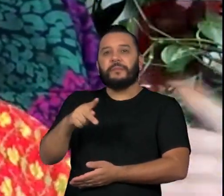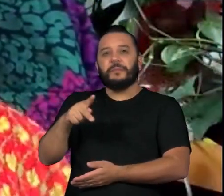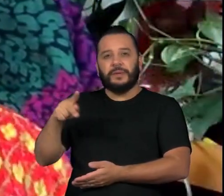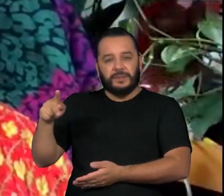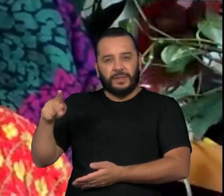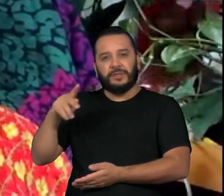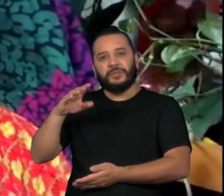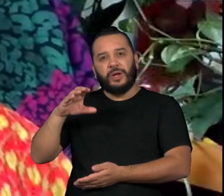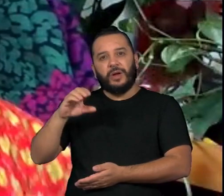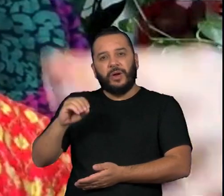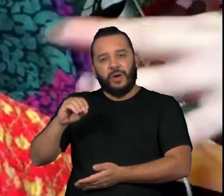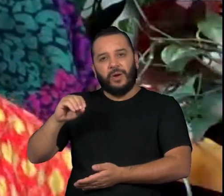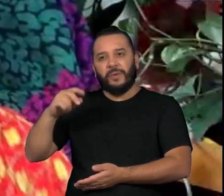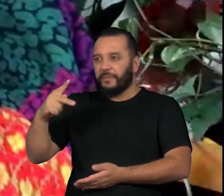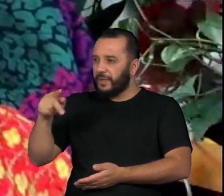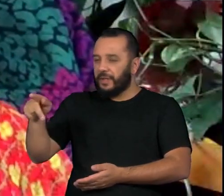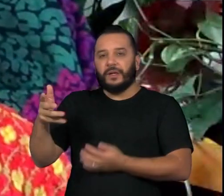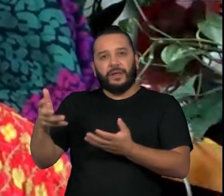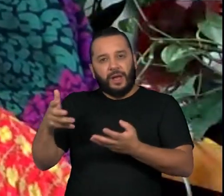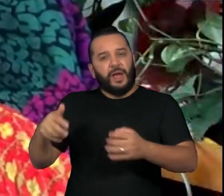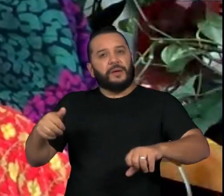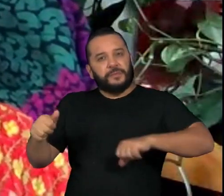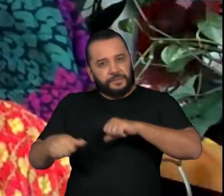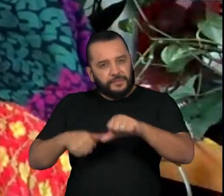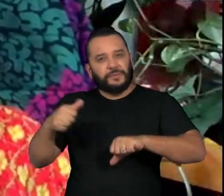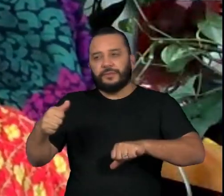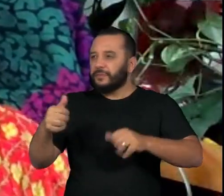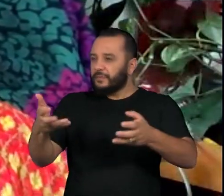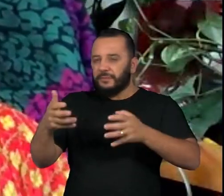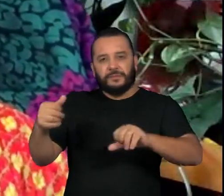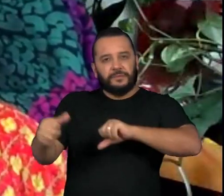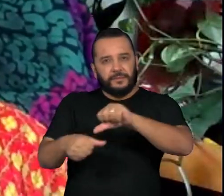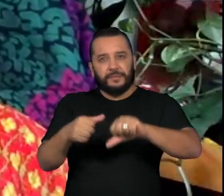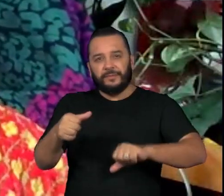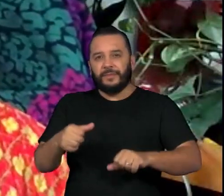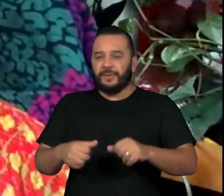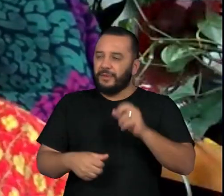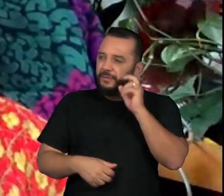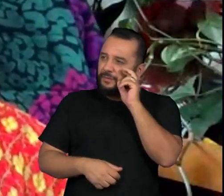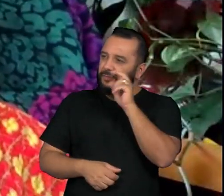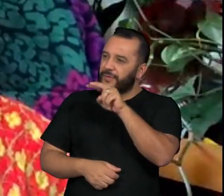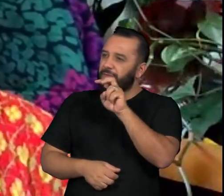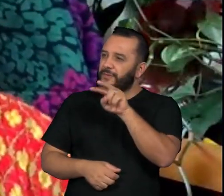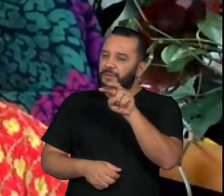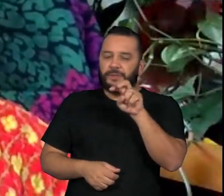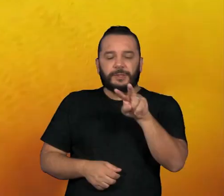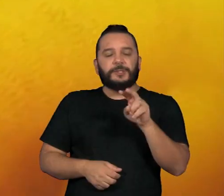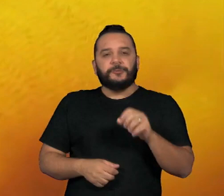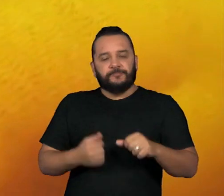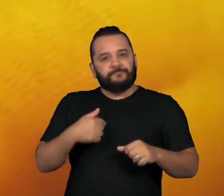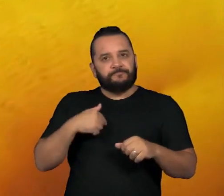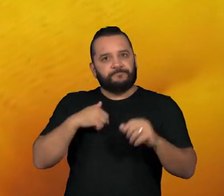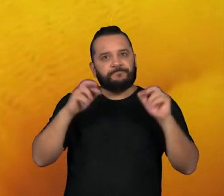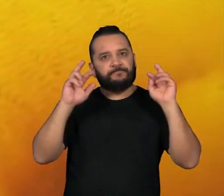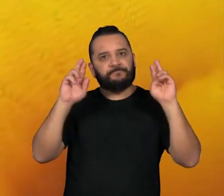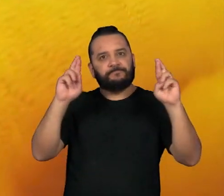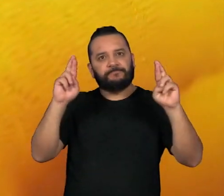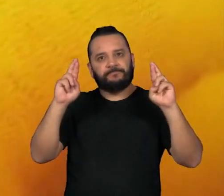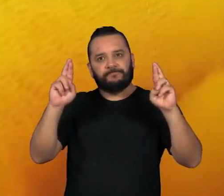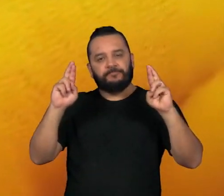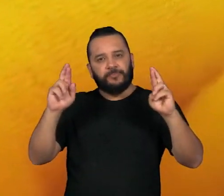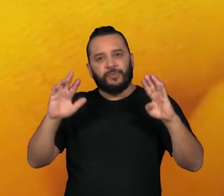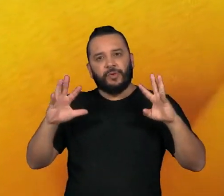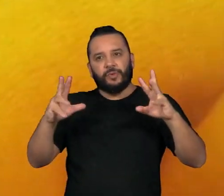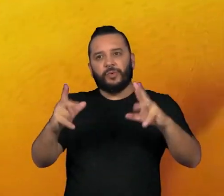que fez a mudança, que trouxe tudo. E eu, sinceramente, eu torço para que